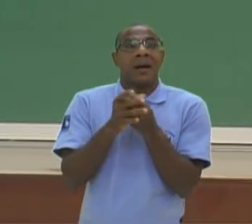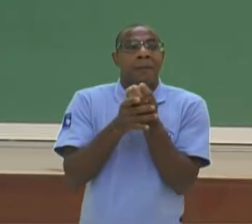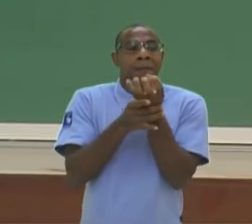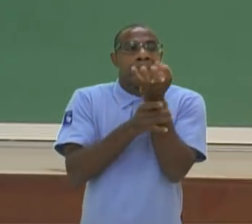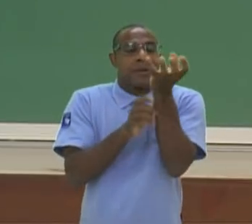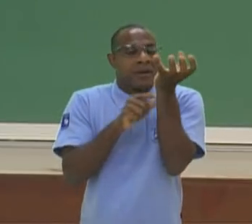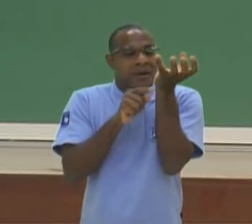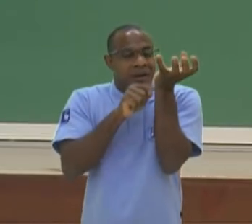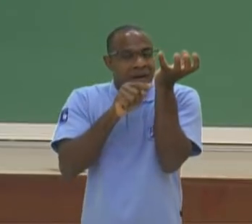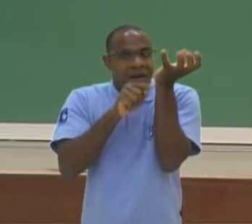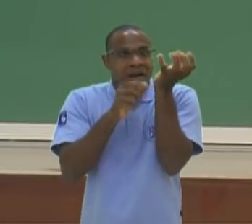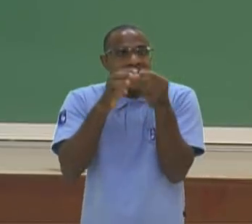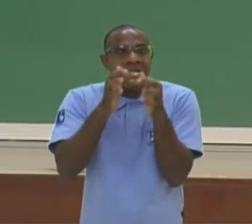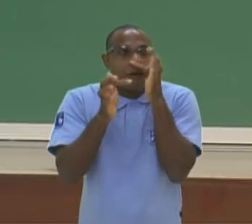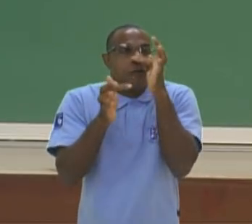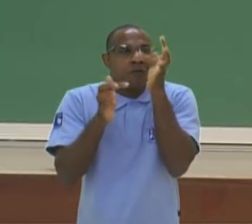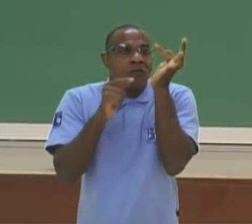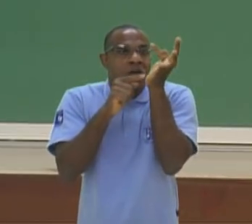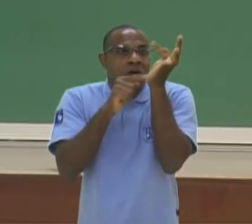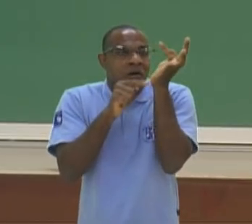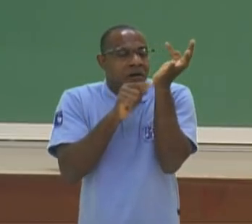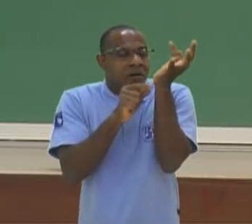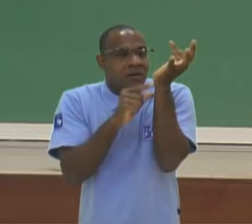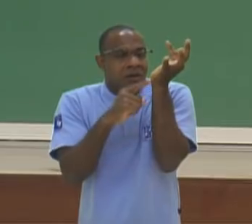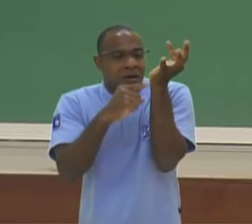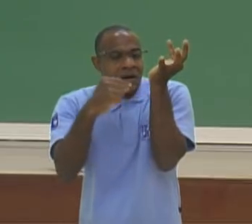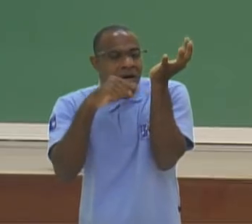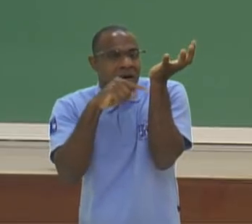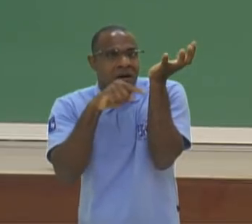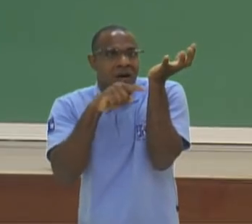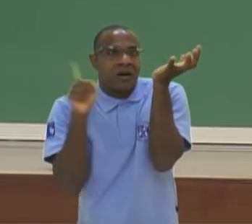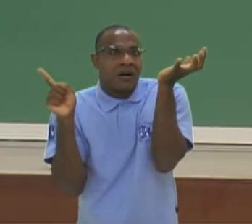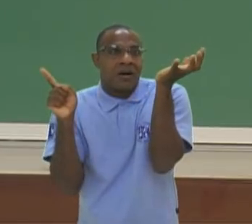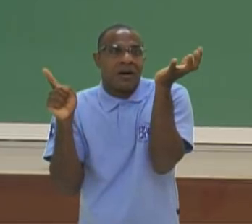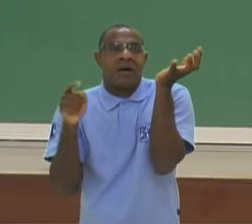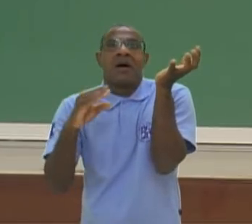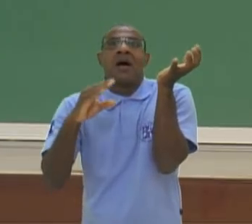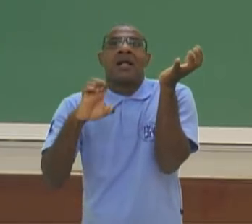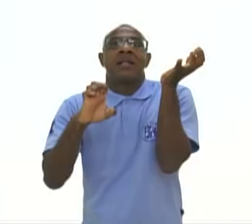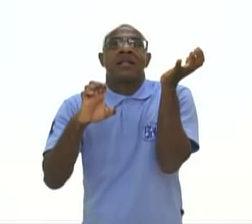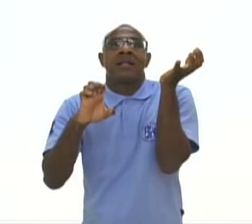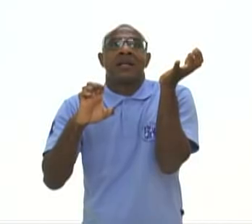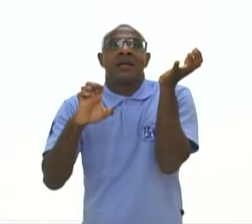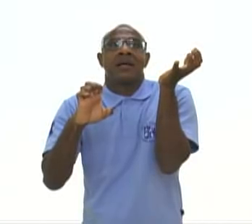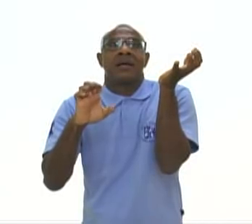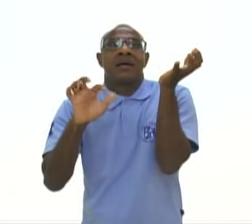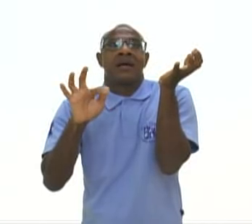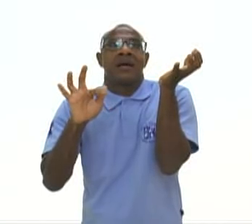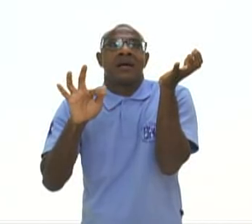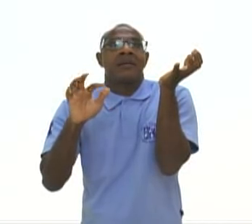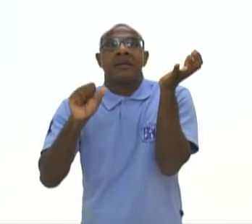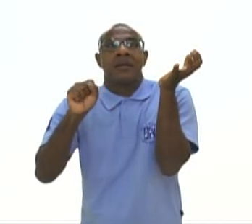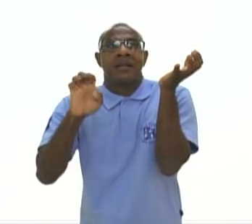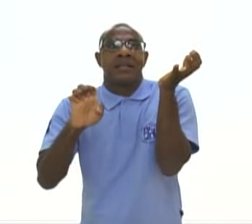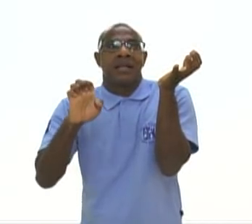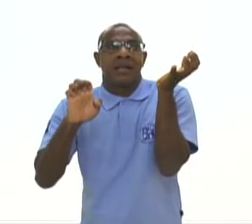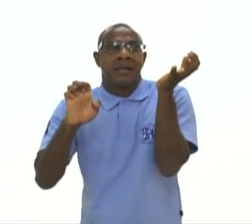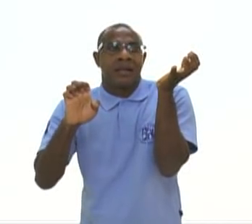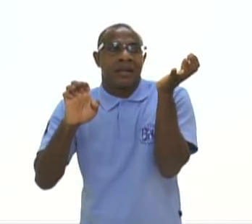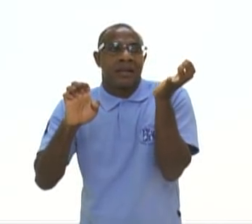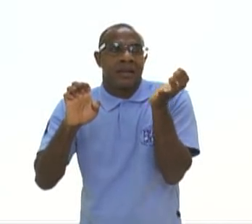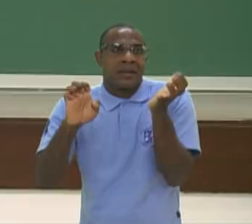flor. Se a gente observar aqui, ó, no desenho, a gente tem sépalas. As sépalas são essas